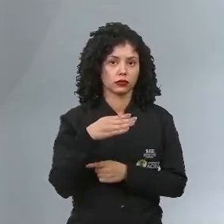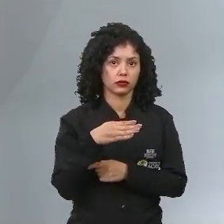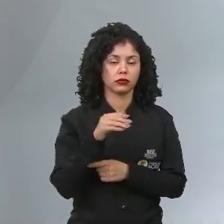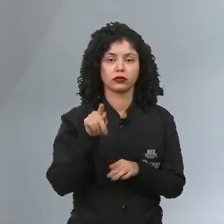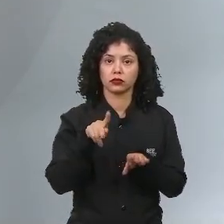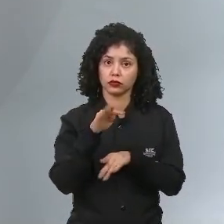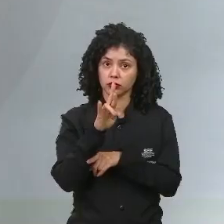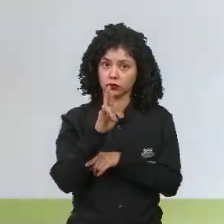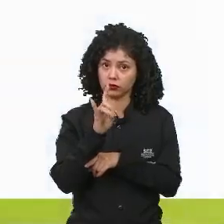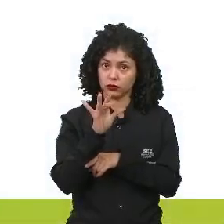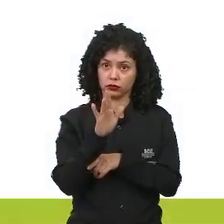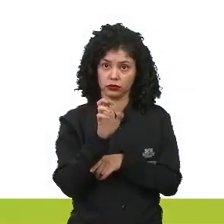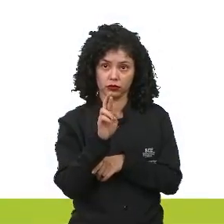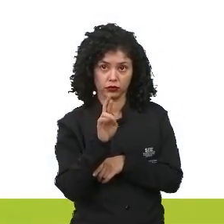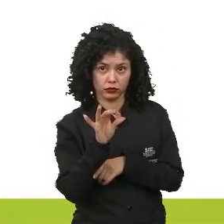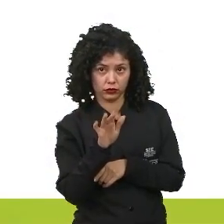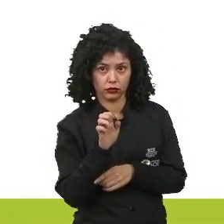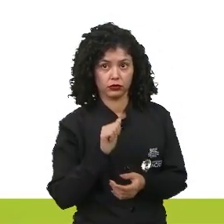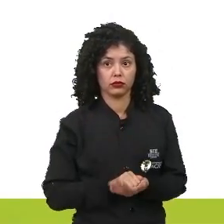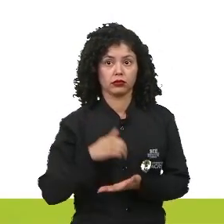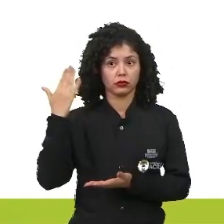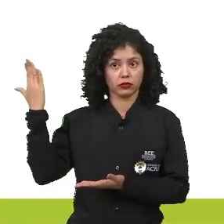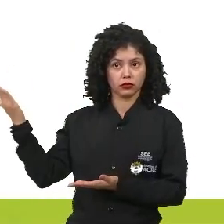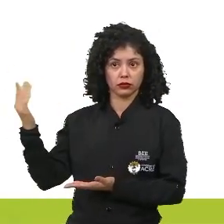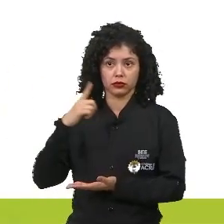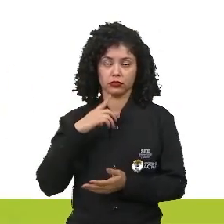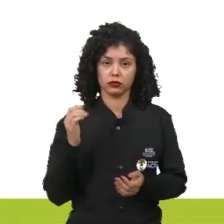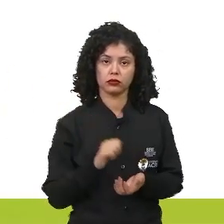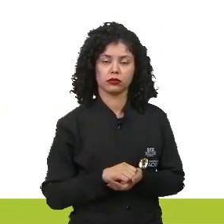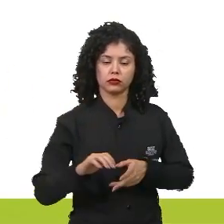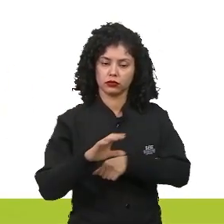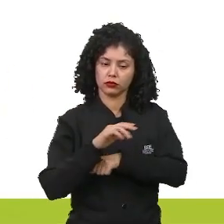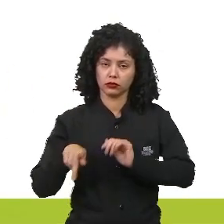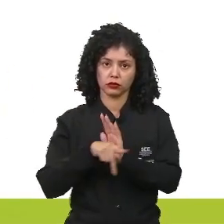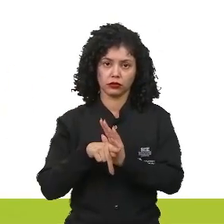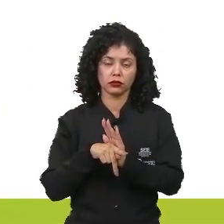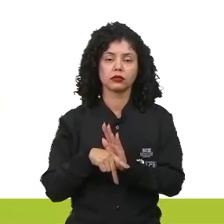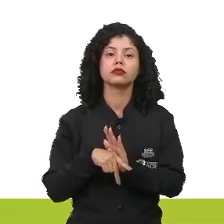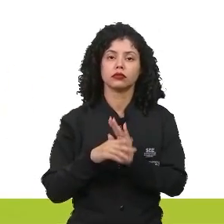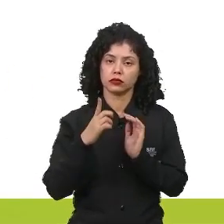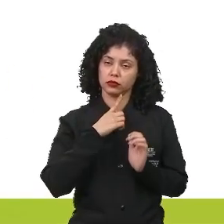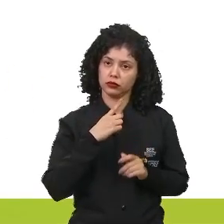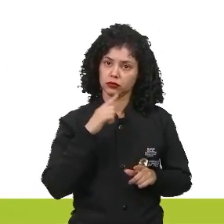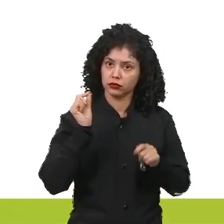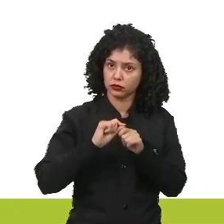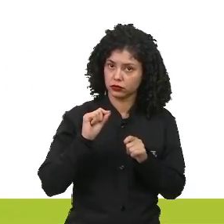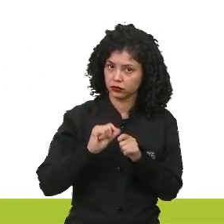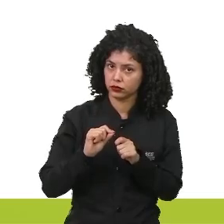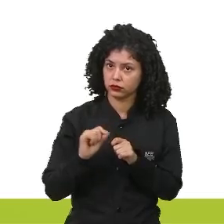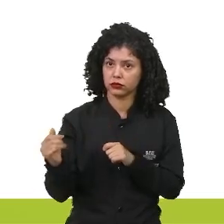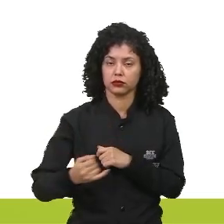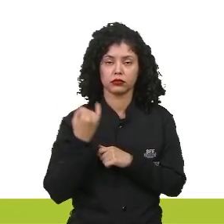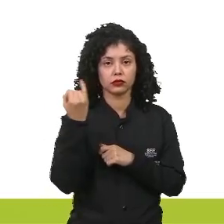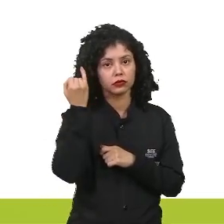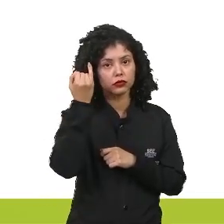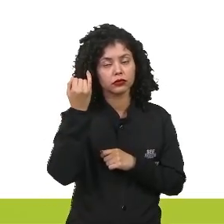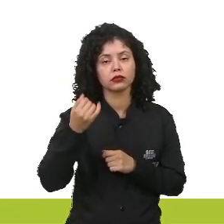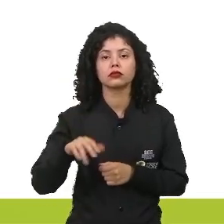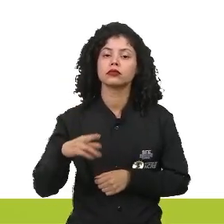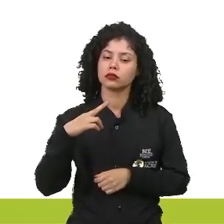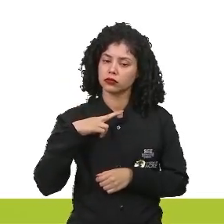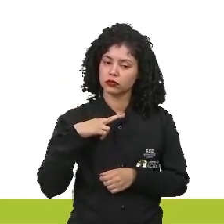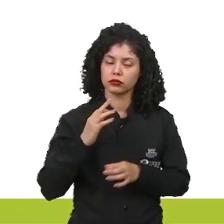bandeirantes. Tá? As bandeiras, elas constituíam expedições feitas aí principalmente por particulares